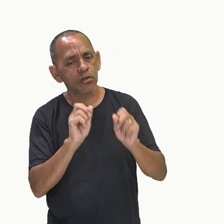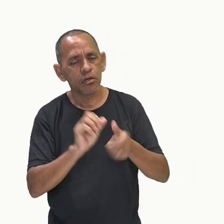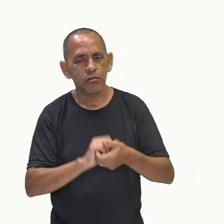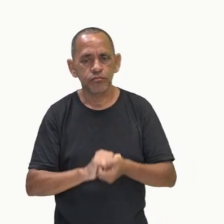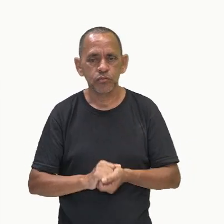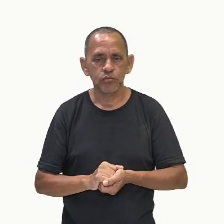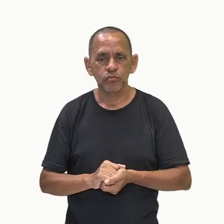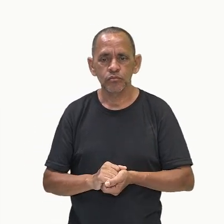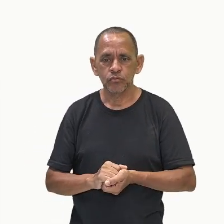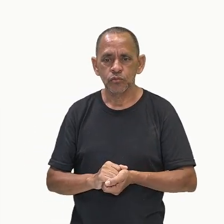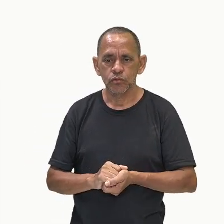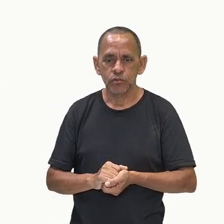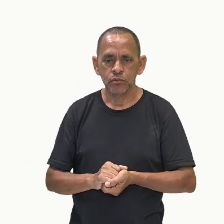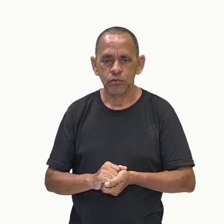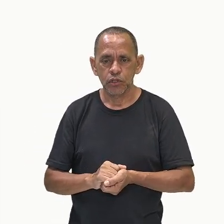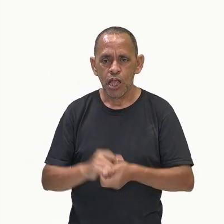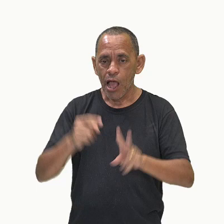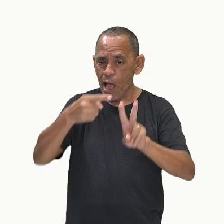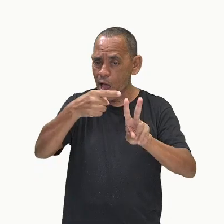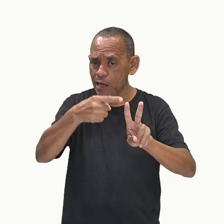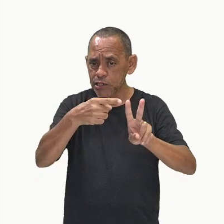ser maior